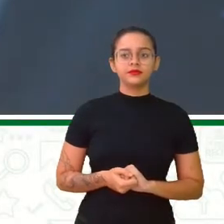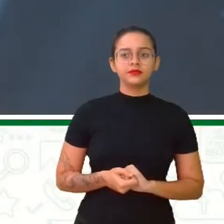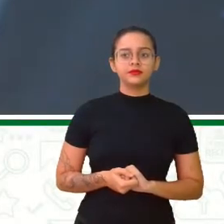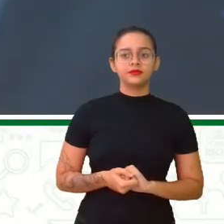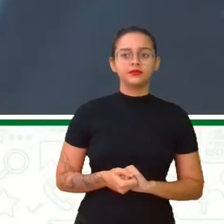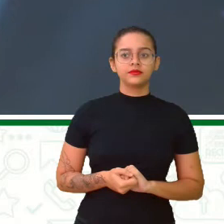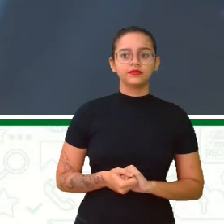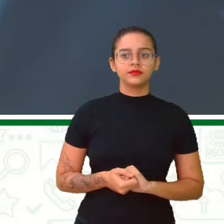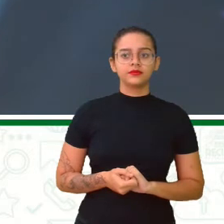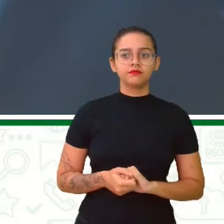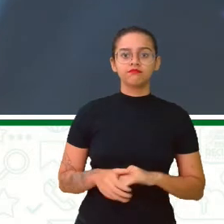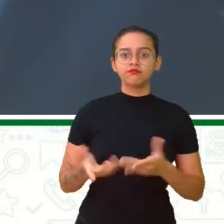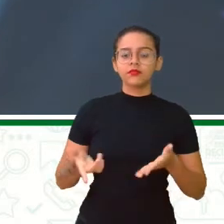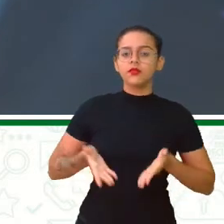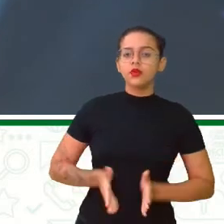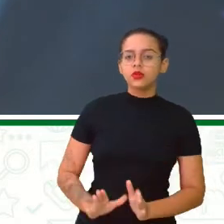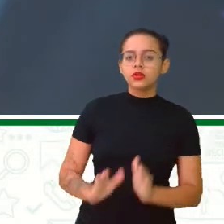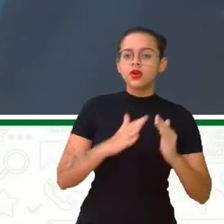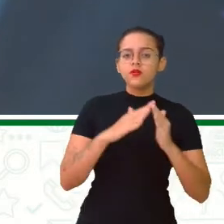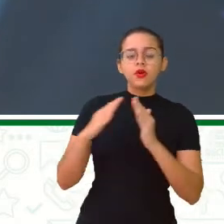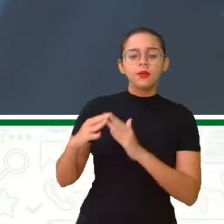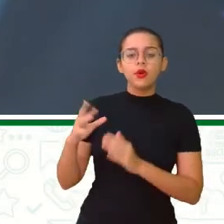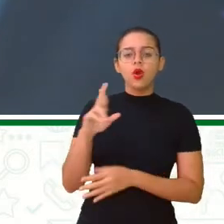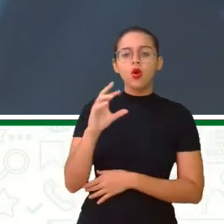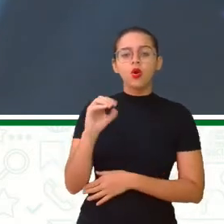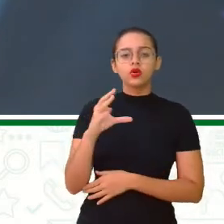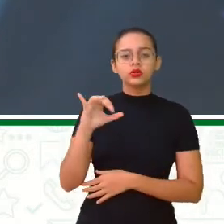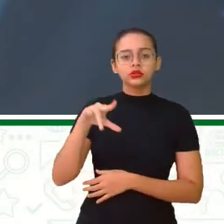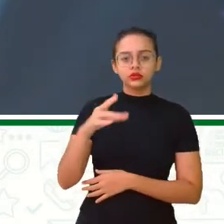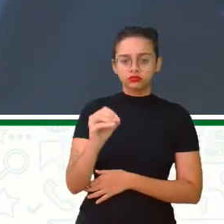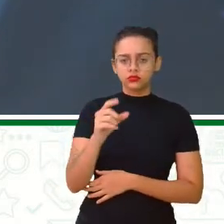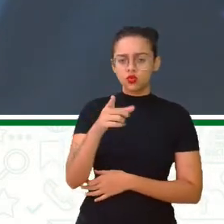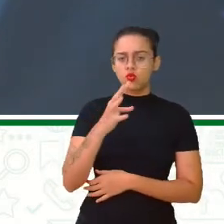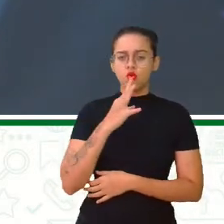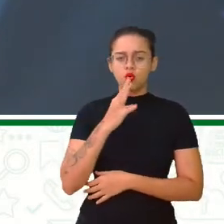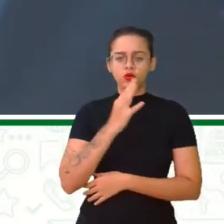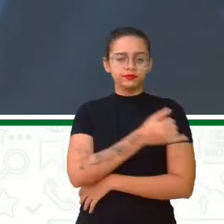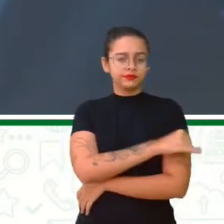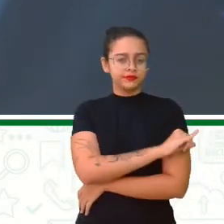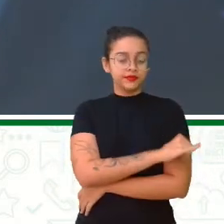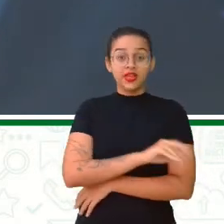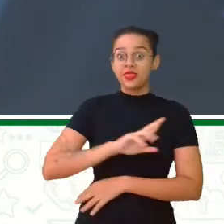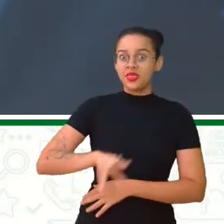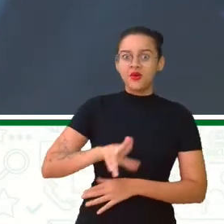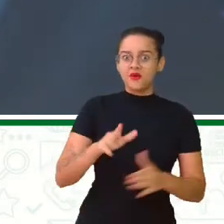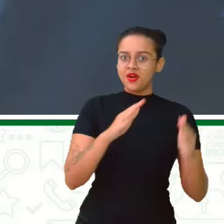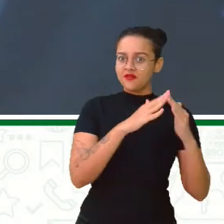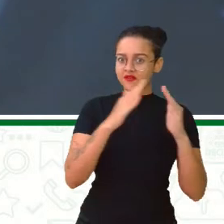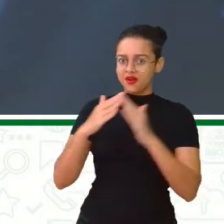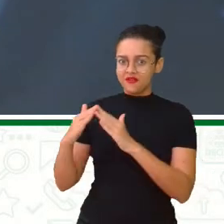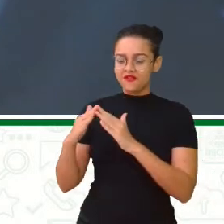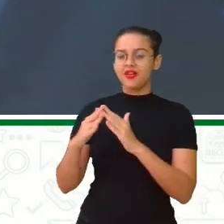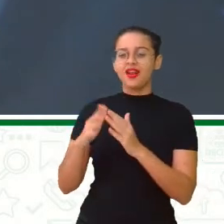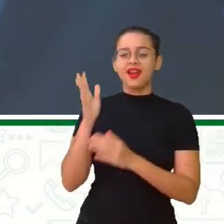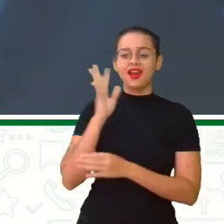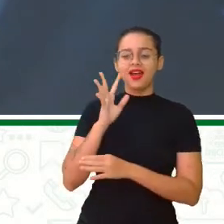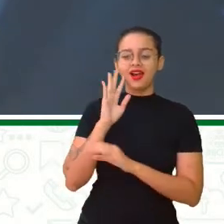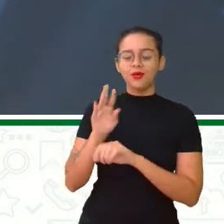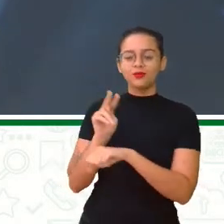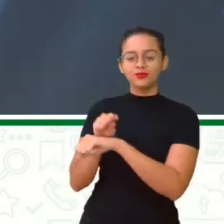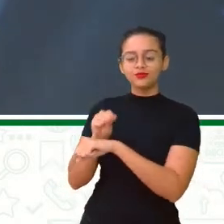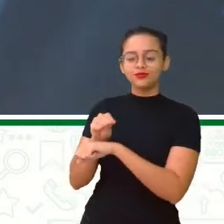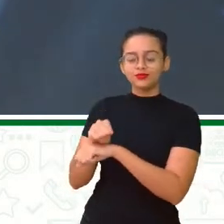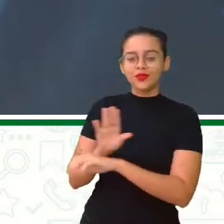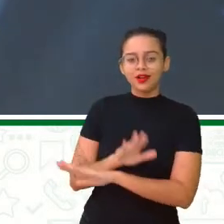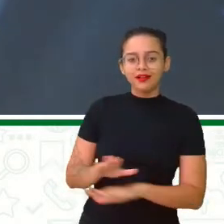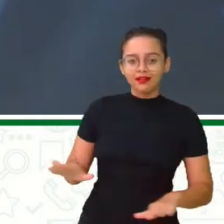Em 88, eu sou nascida e criada na favela da Rocinha. Quem conhece o Rio de Janeiro, não é uma favela, não é um lugar legal para criar crianças. Eu